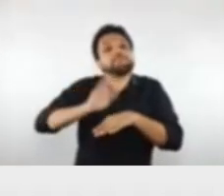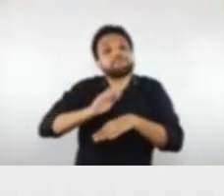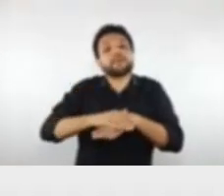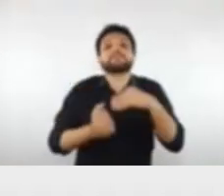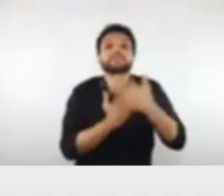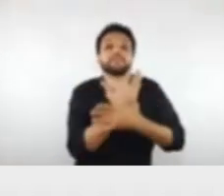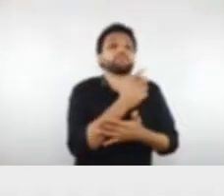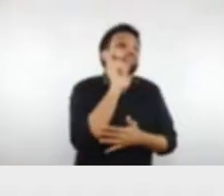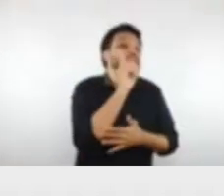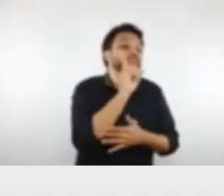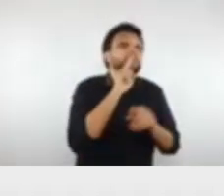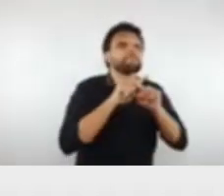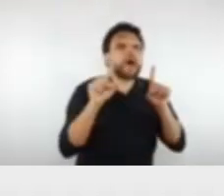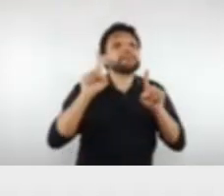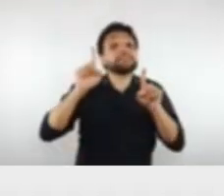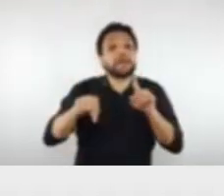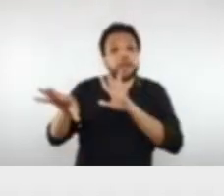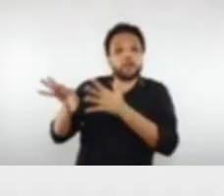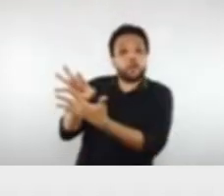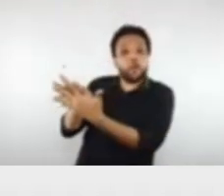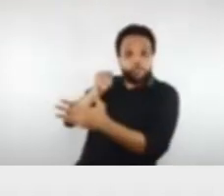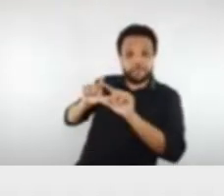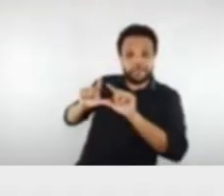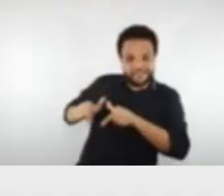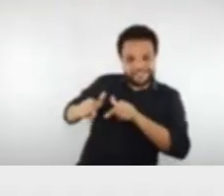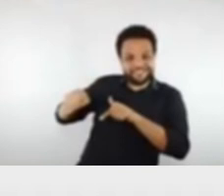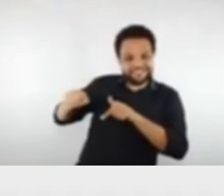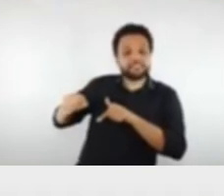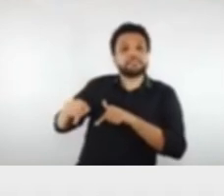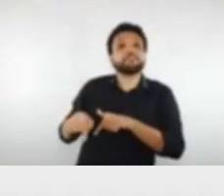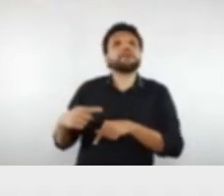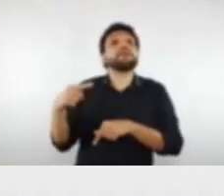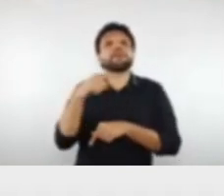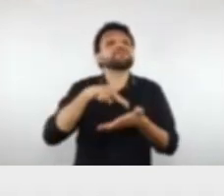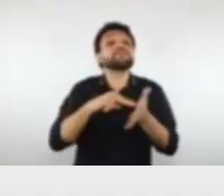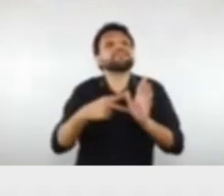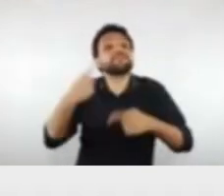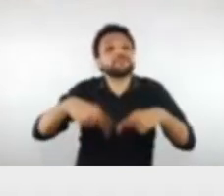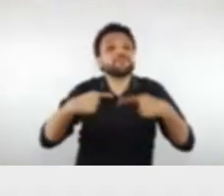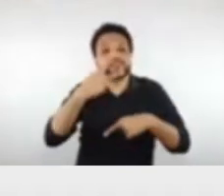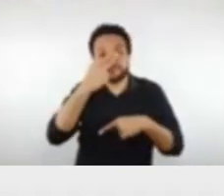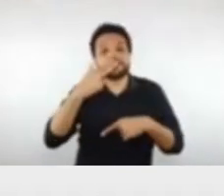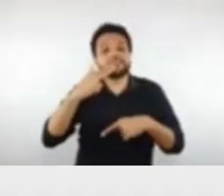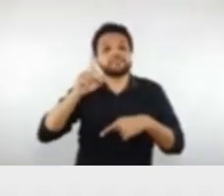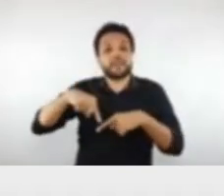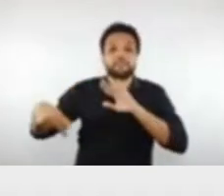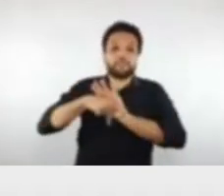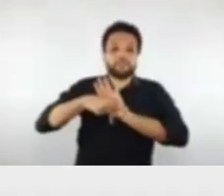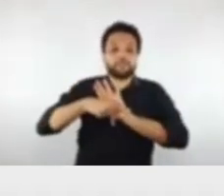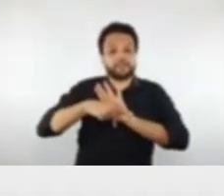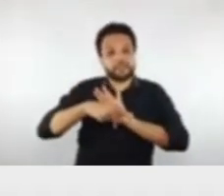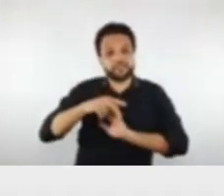de Guerra. Isso é você exportar a propriedade intelectual. E na hora que a gente volta lá no